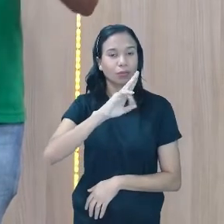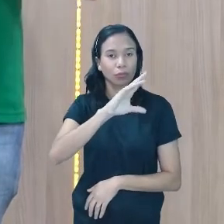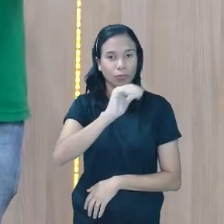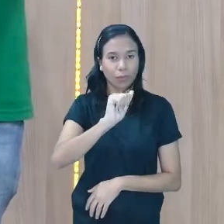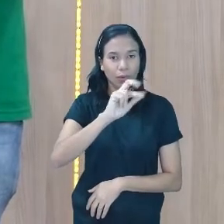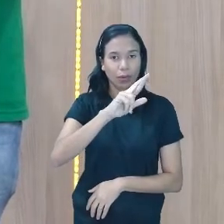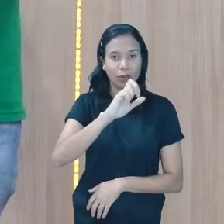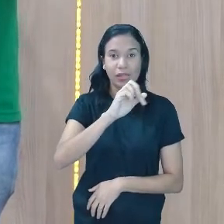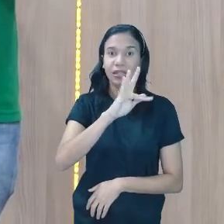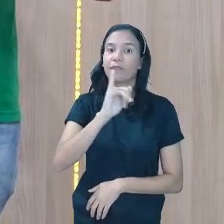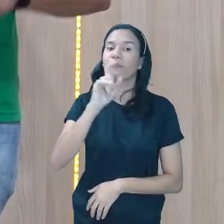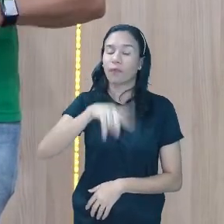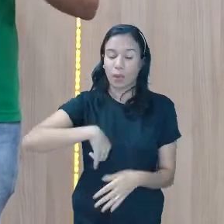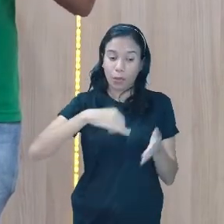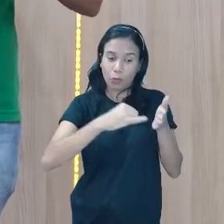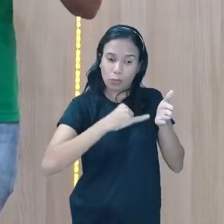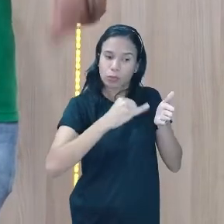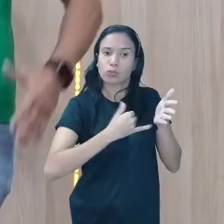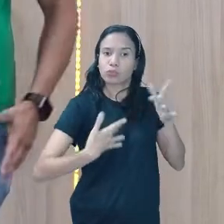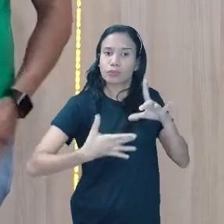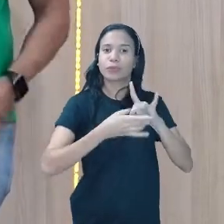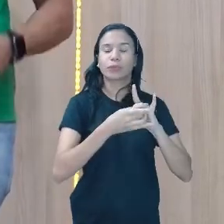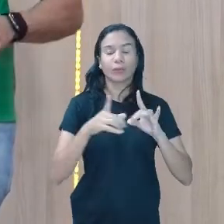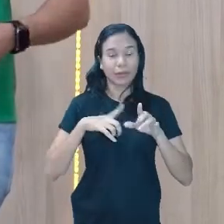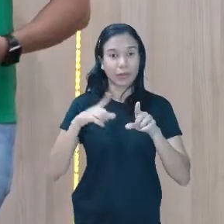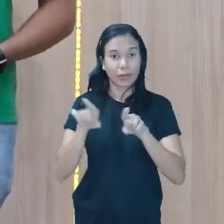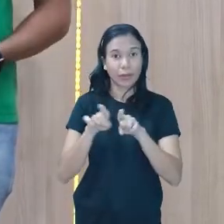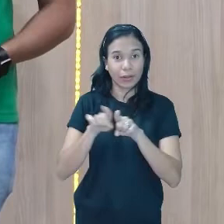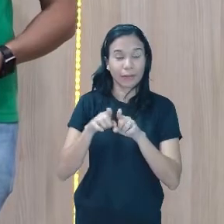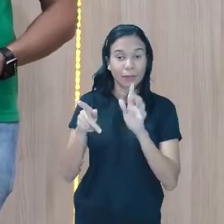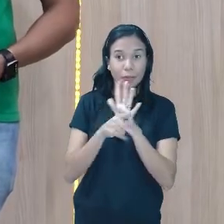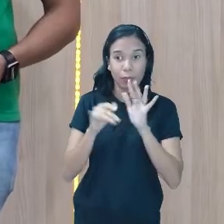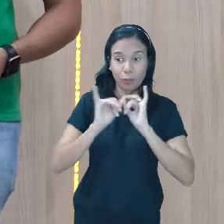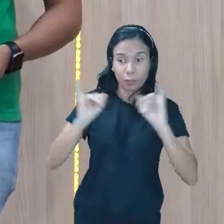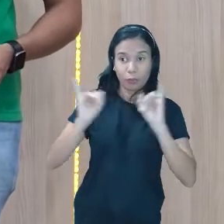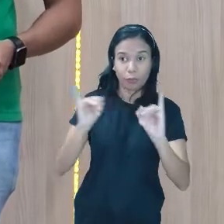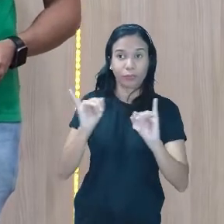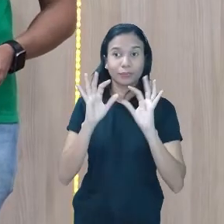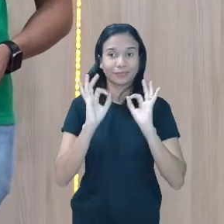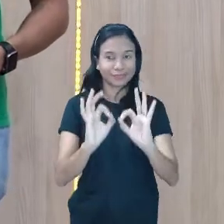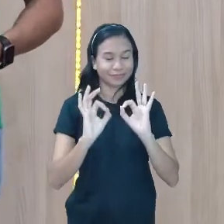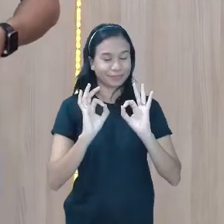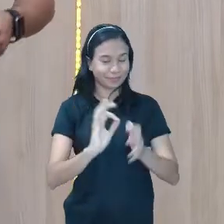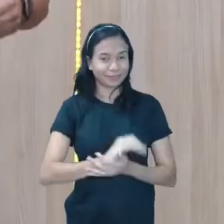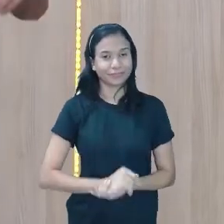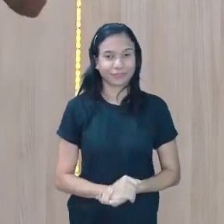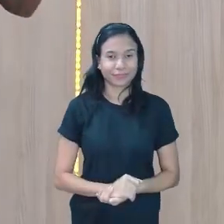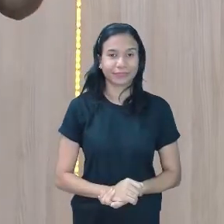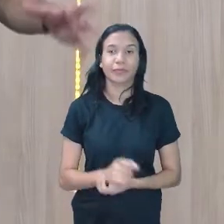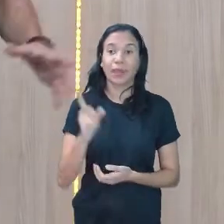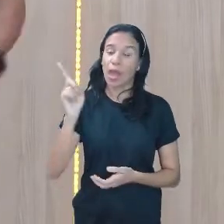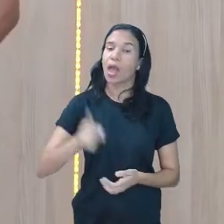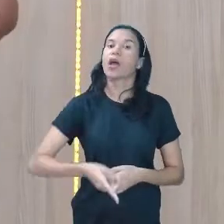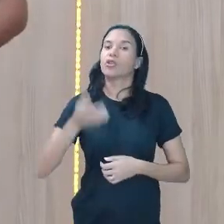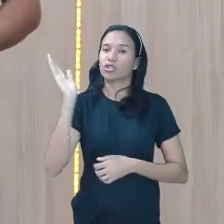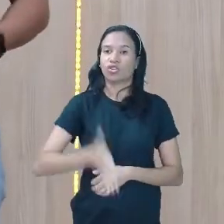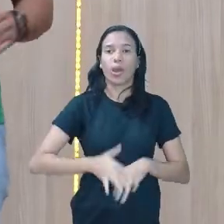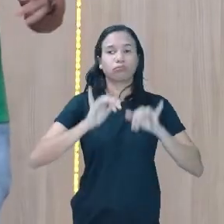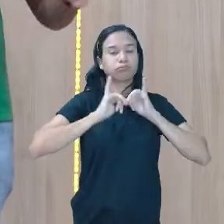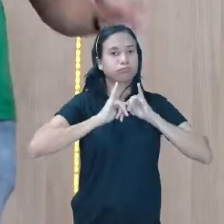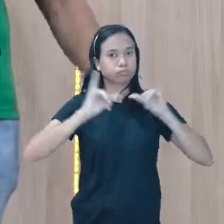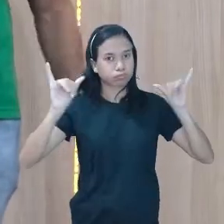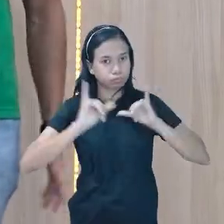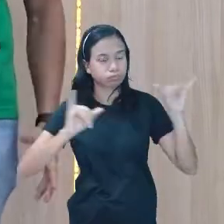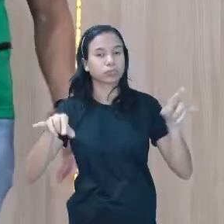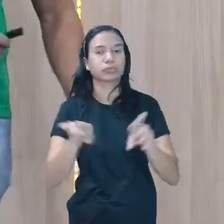certo? E ative as notificações para que cada vídeo que for postado vá chegando aí para você, certo? Então, os recados foram dados,